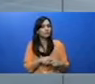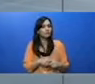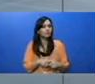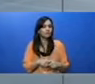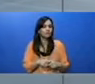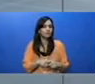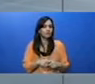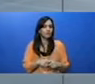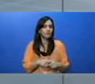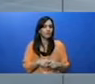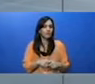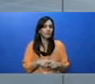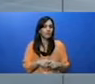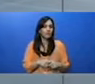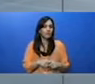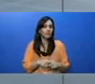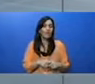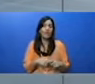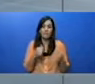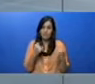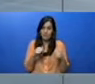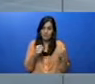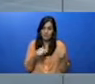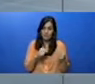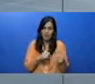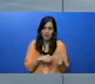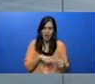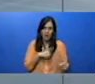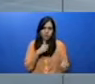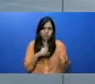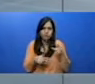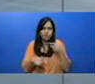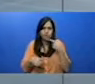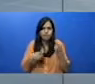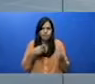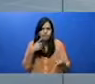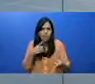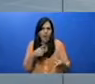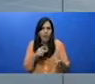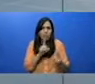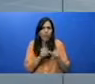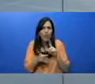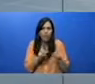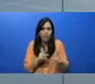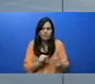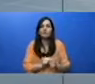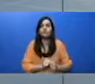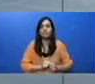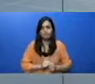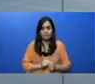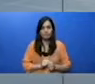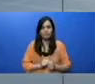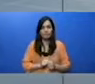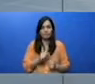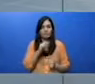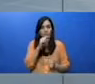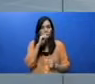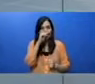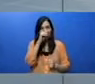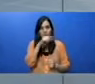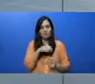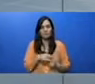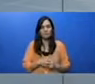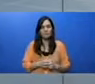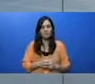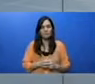Então, ó, nós devemos fazer a denúncia, denunciar aos órgãos competentes. Ok? É a segunda parte do nosso panfleto.